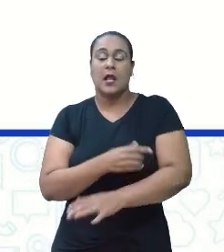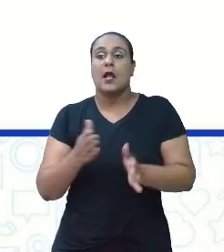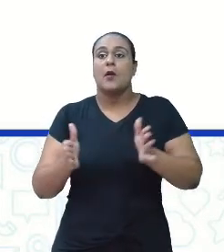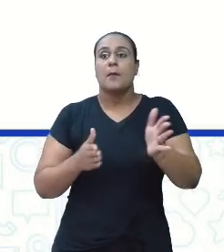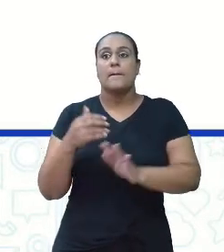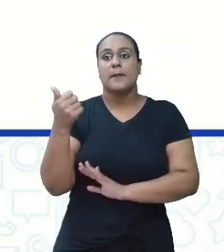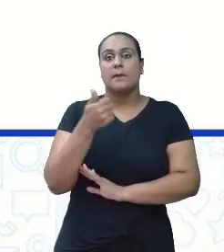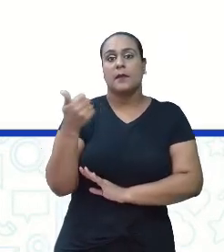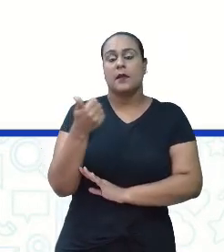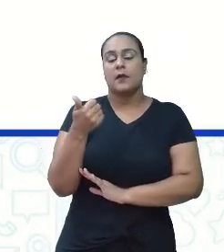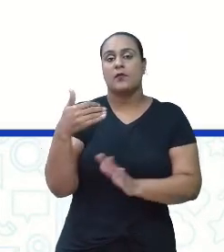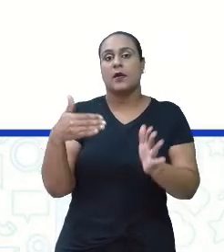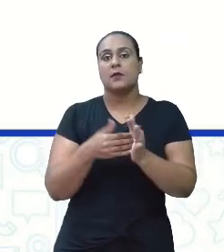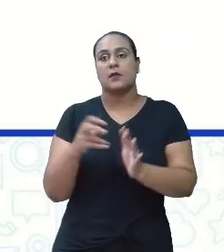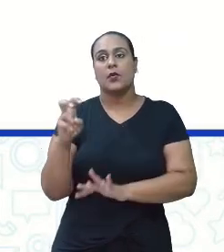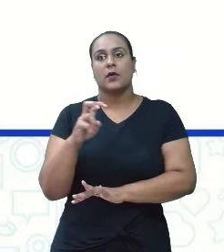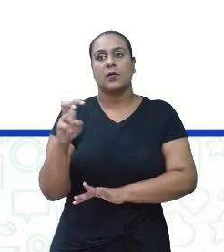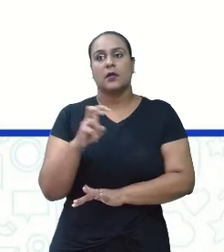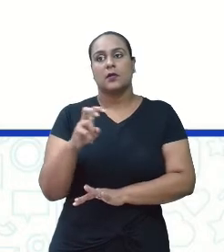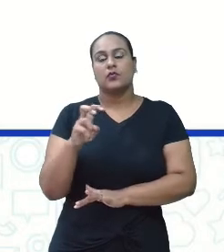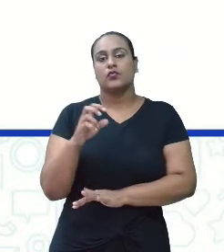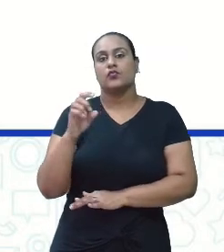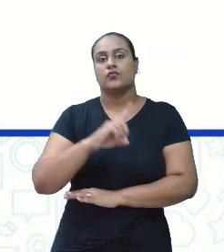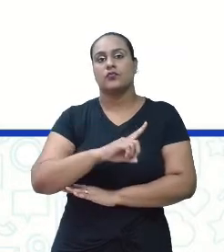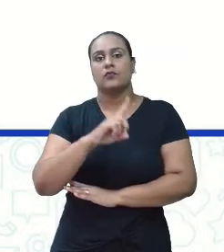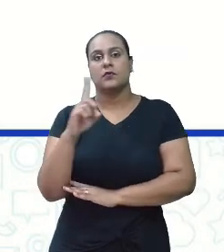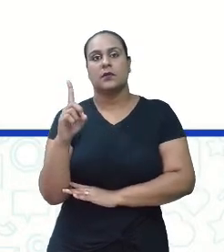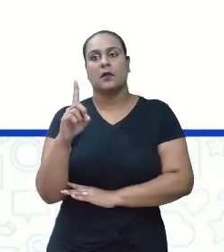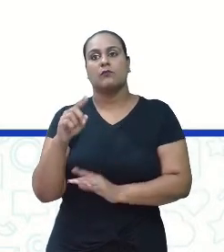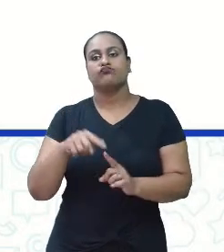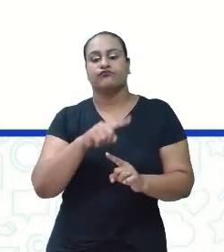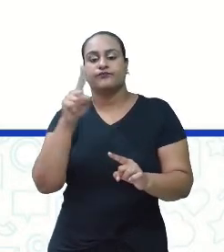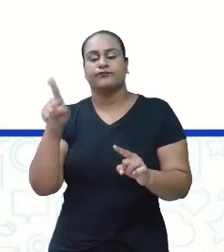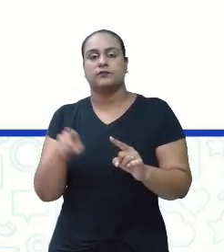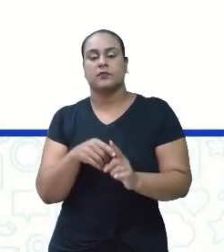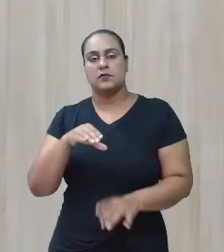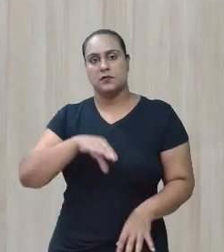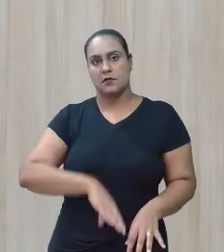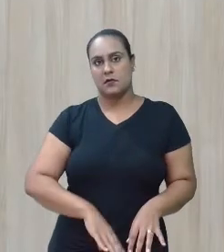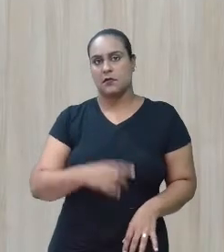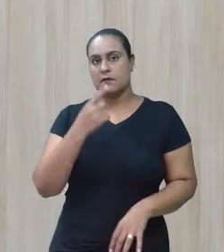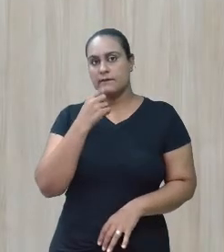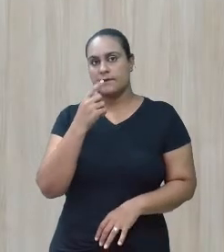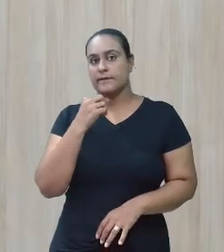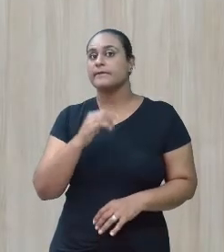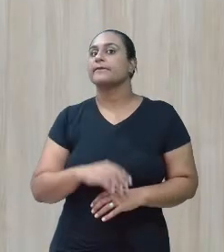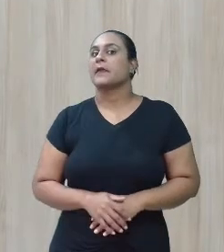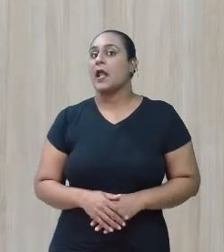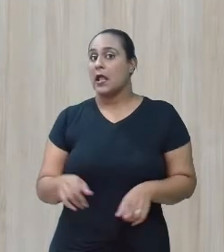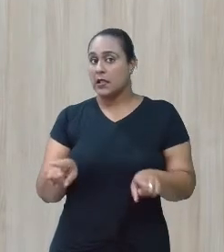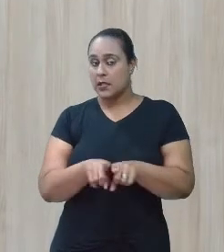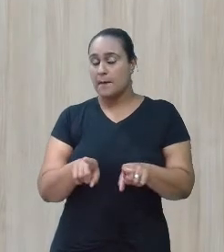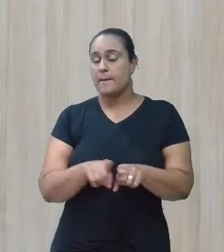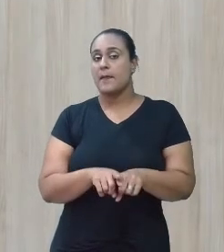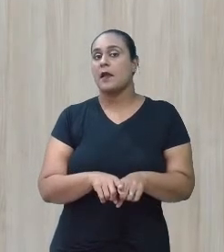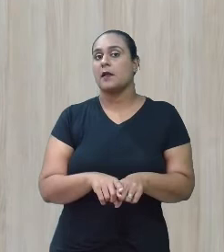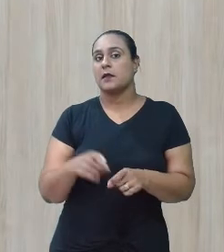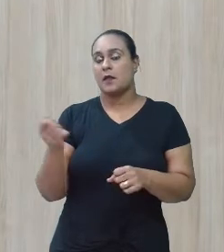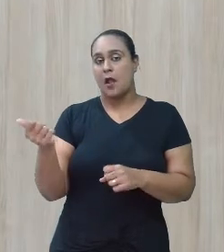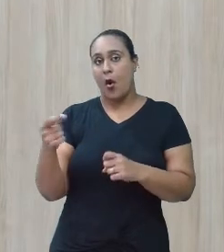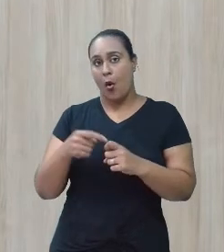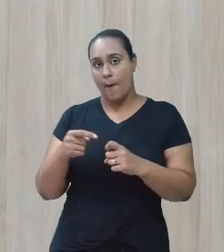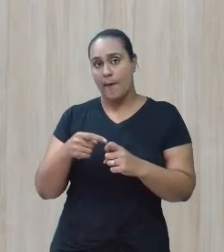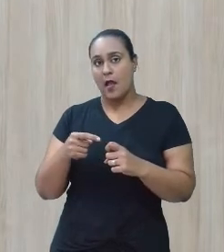do ciclo menstrual. Então, o médico também que coloca. Esse também tem que ser o médico